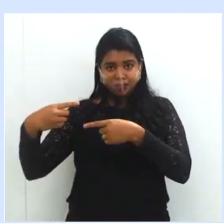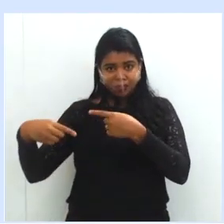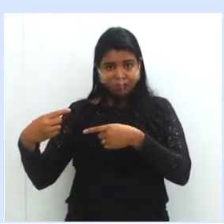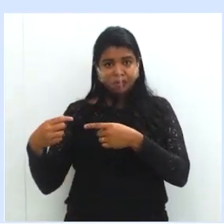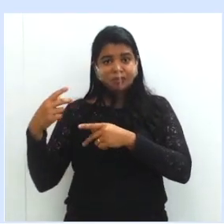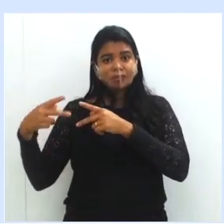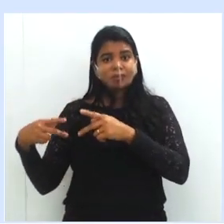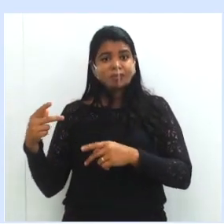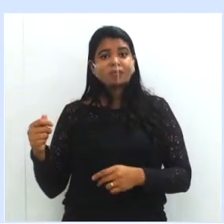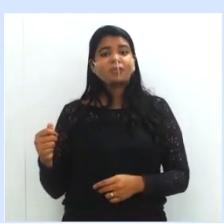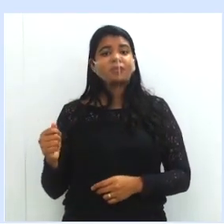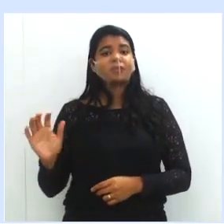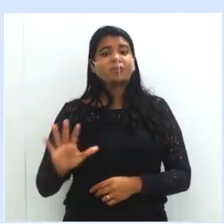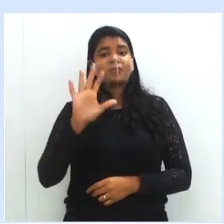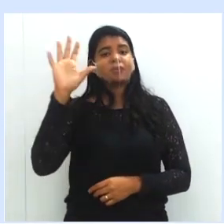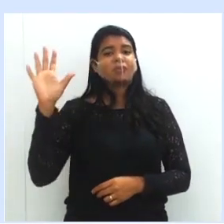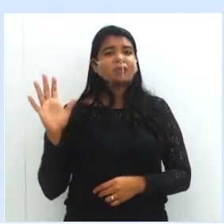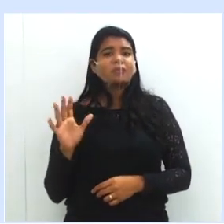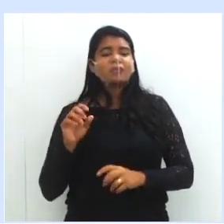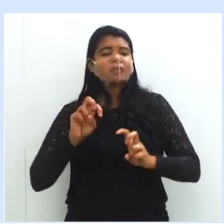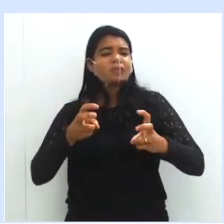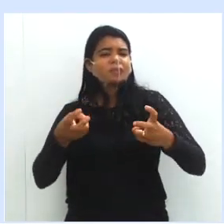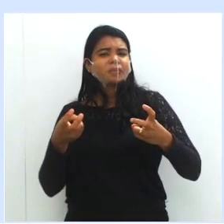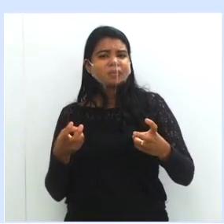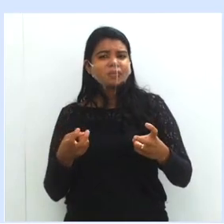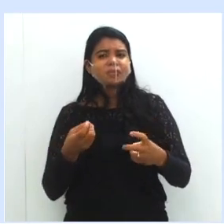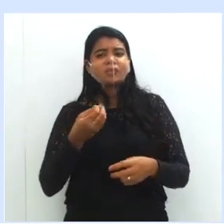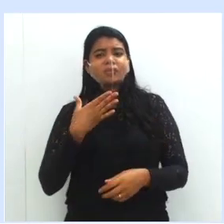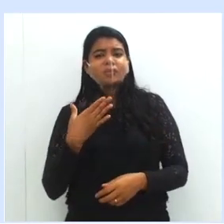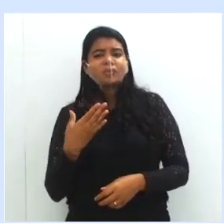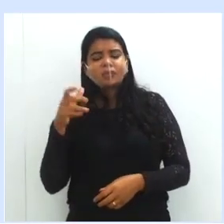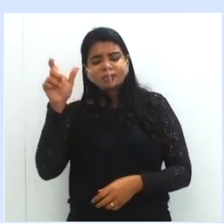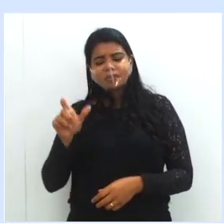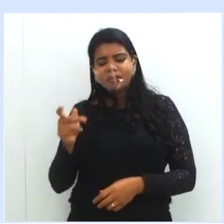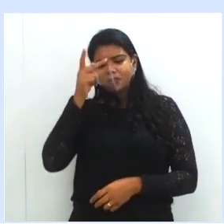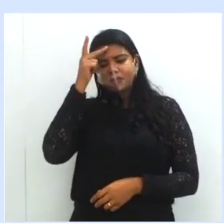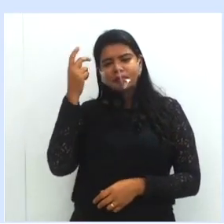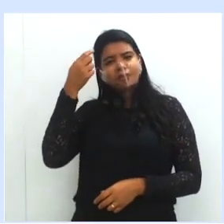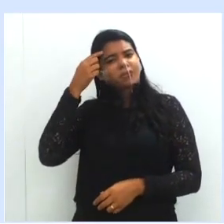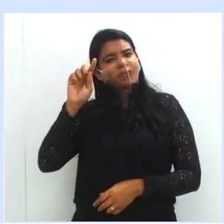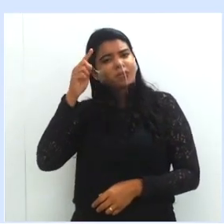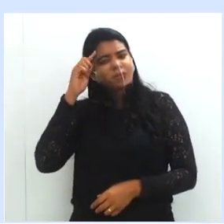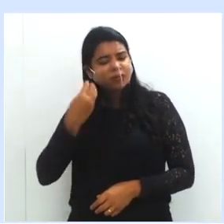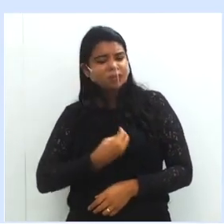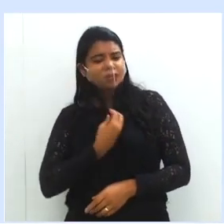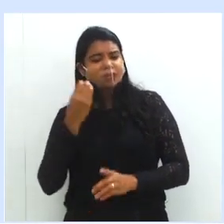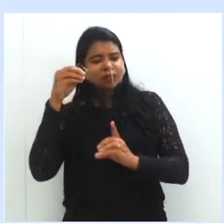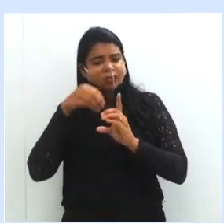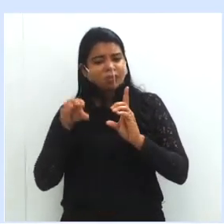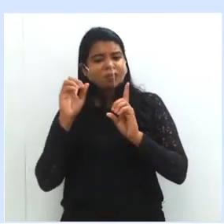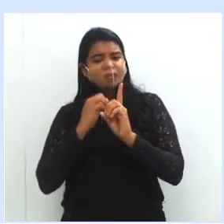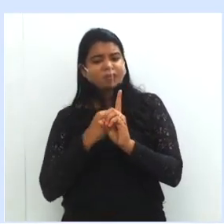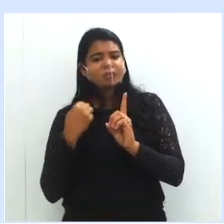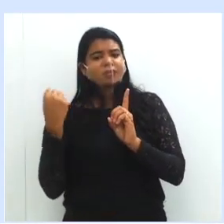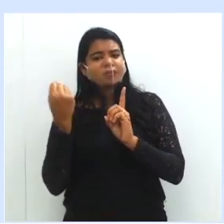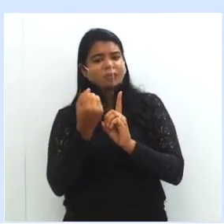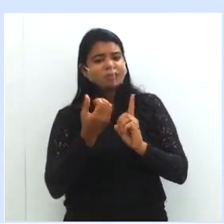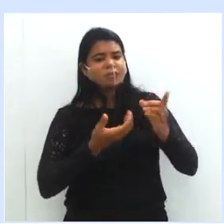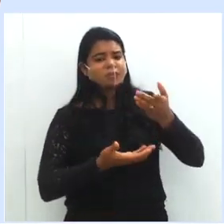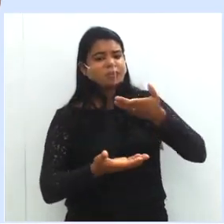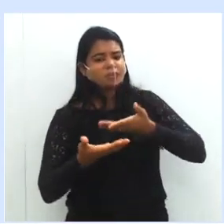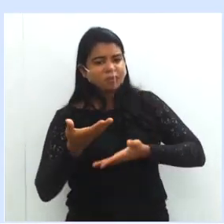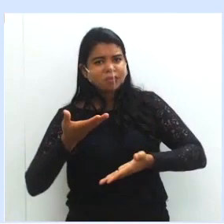políticas públicas, que vão buscar o quê? O bem-estar do cidadão. Então vejam, desde a década de 50 já